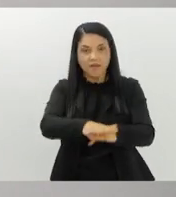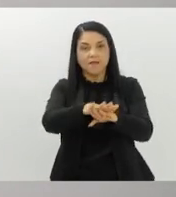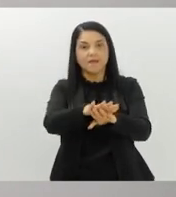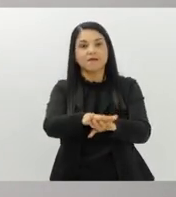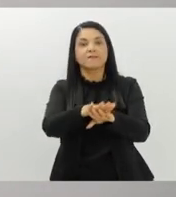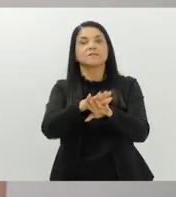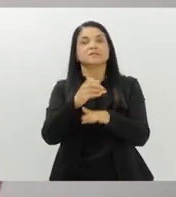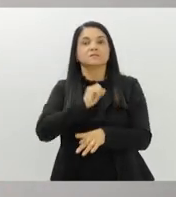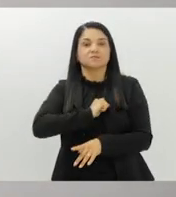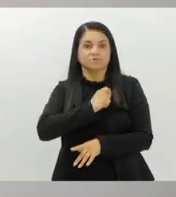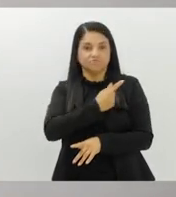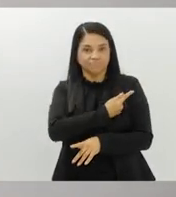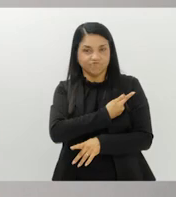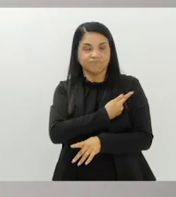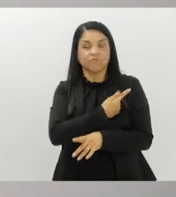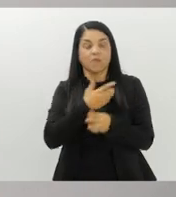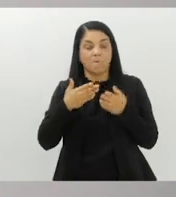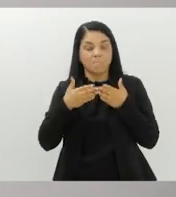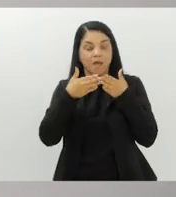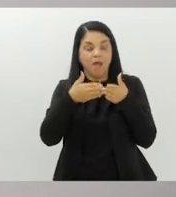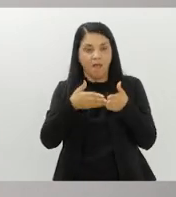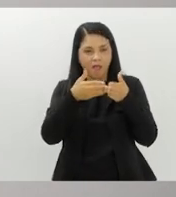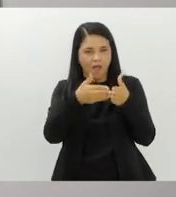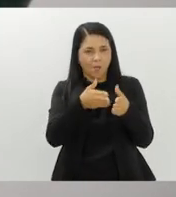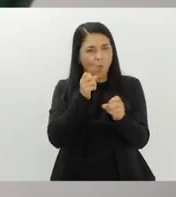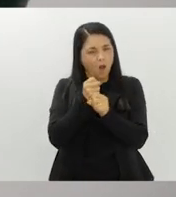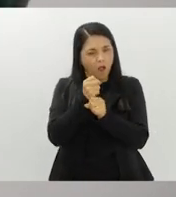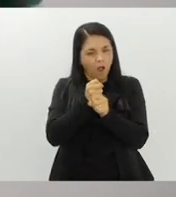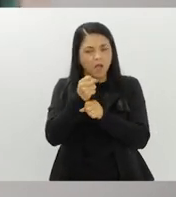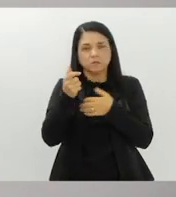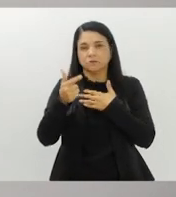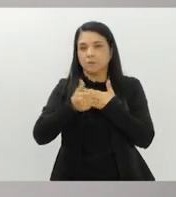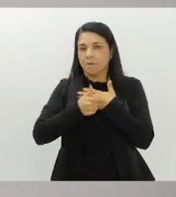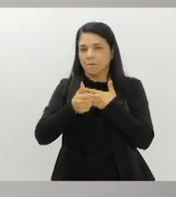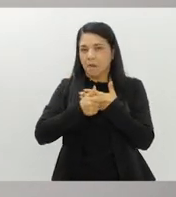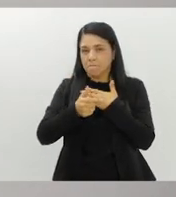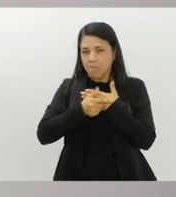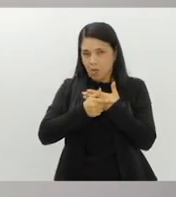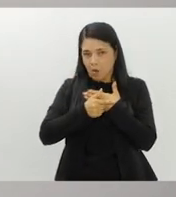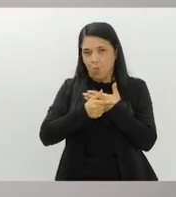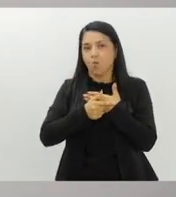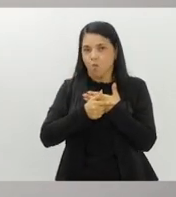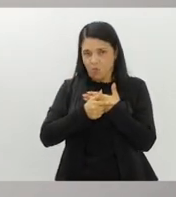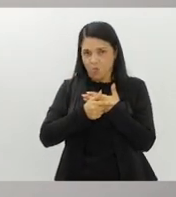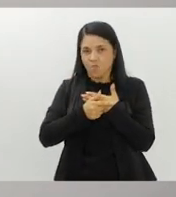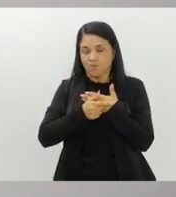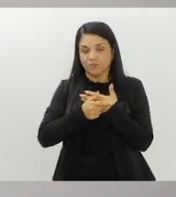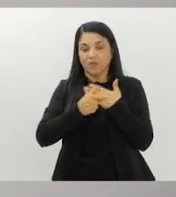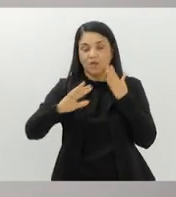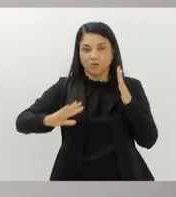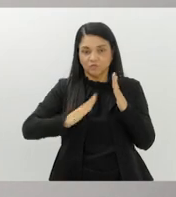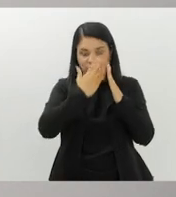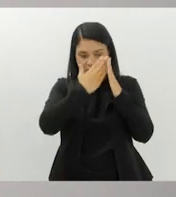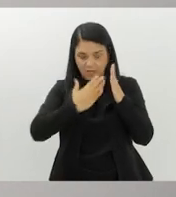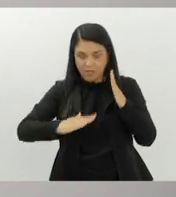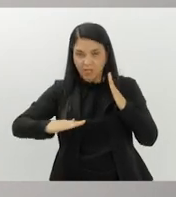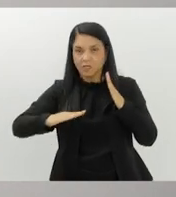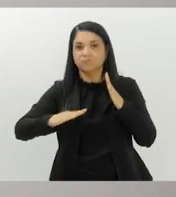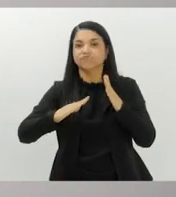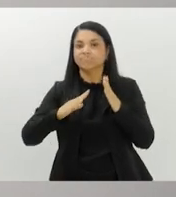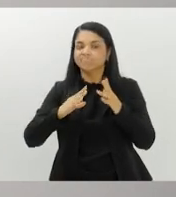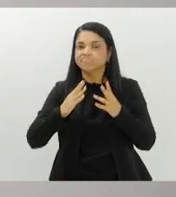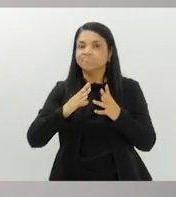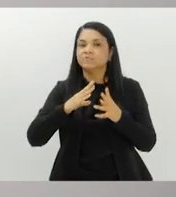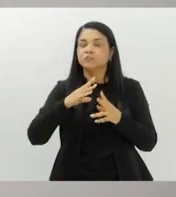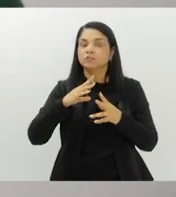sustentável. A gente faz os nossos barcos por muitos anos de papel, né, tudo direitinho. Tá? É um terreiro sustentável nesse sentido. E